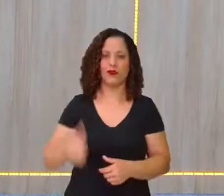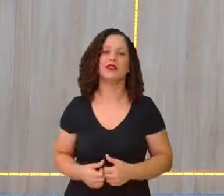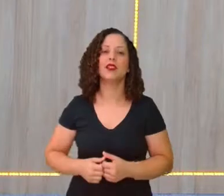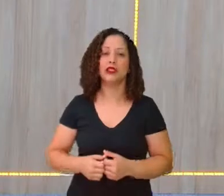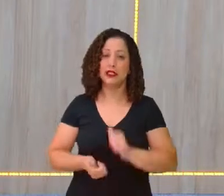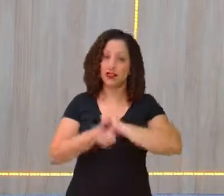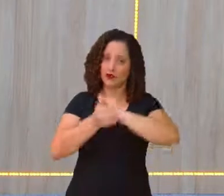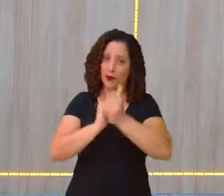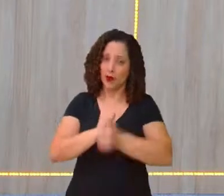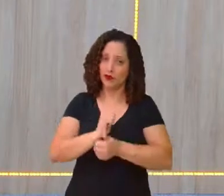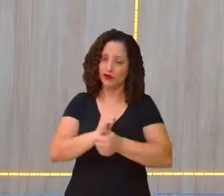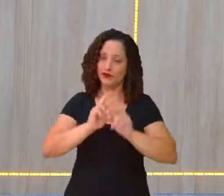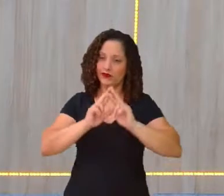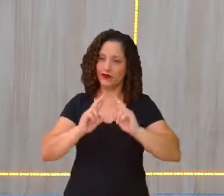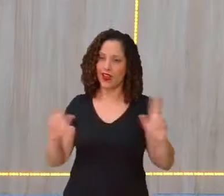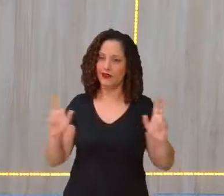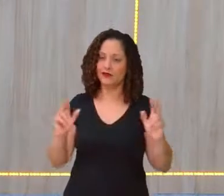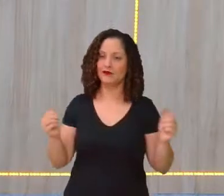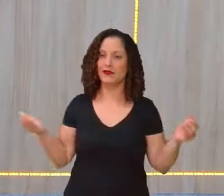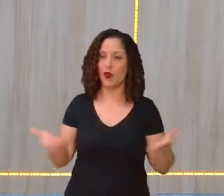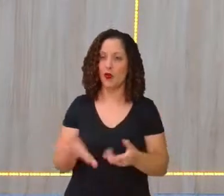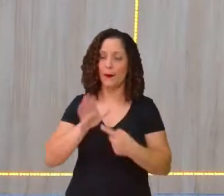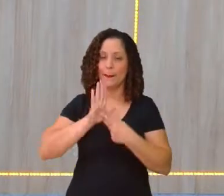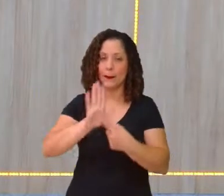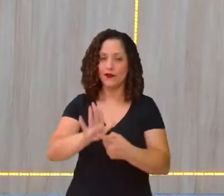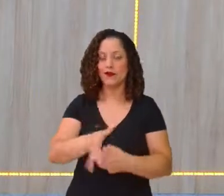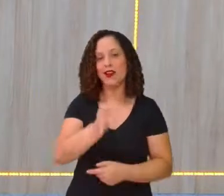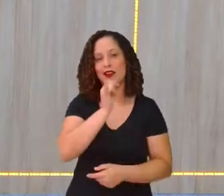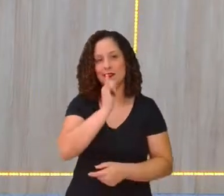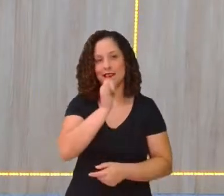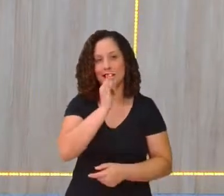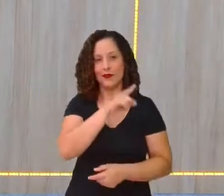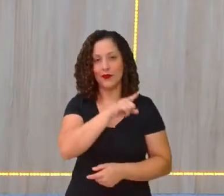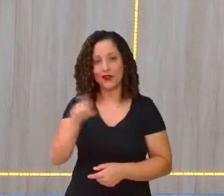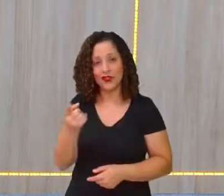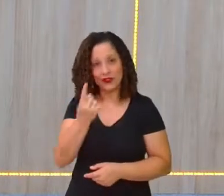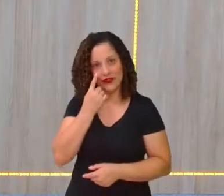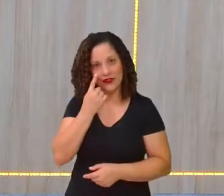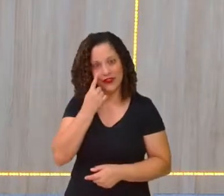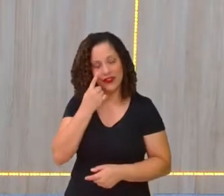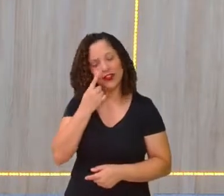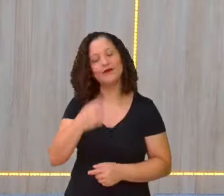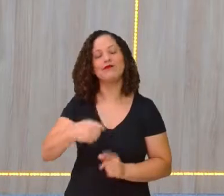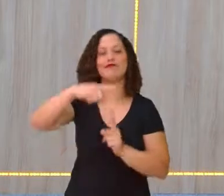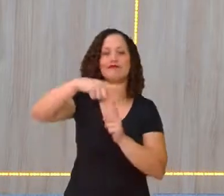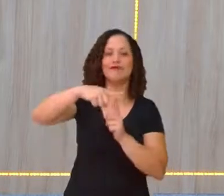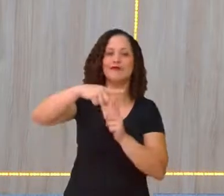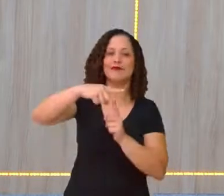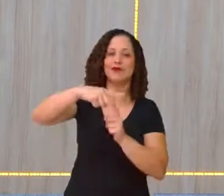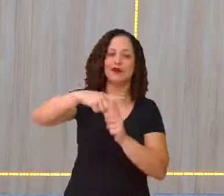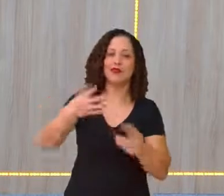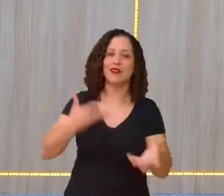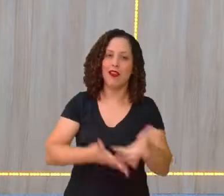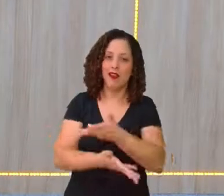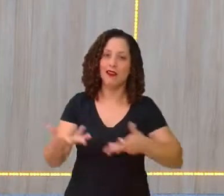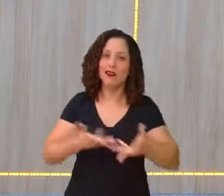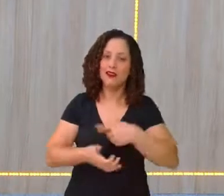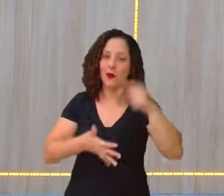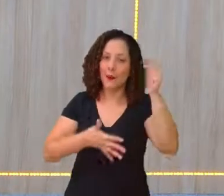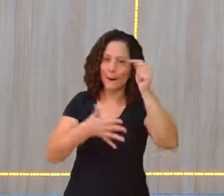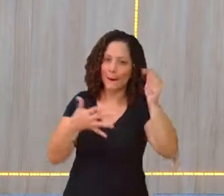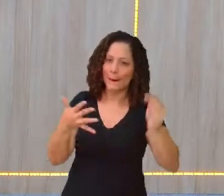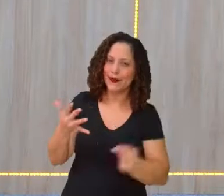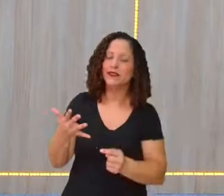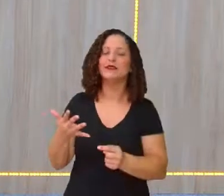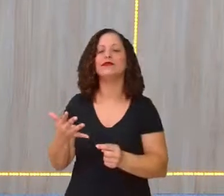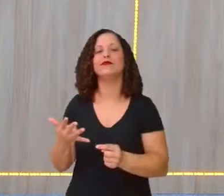combate, né? E aí eu trouxe alguns exemplos para vocês de modalidades que fazem parte dessa classificação,